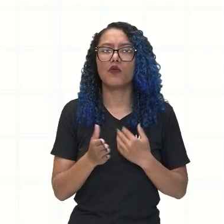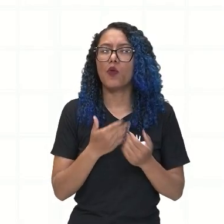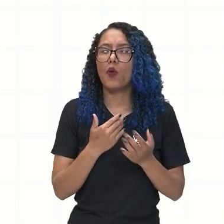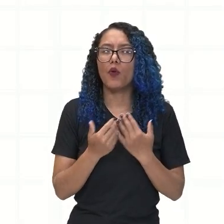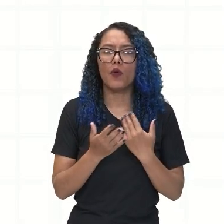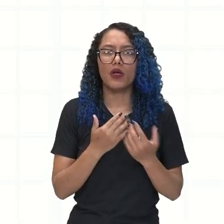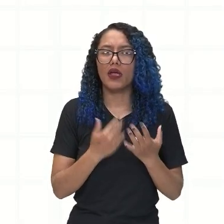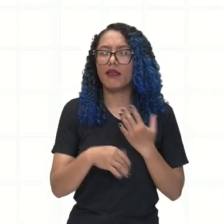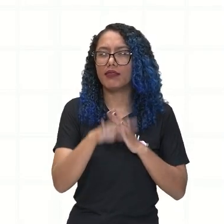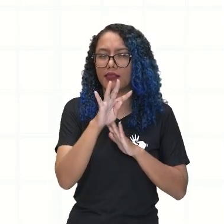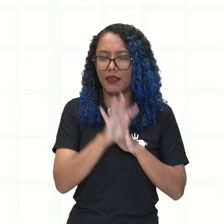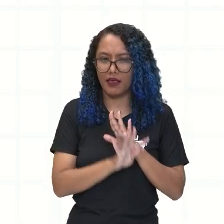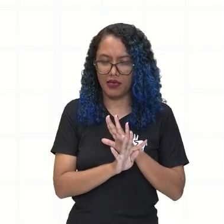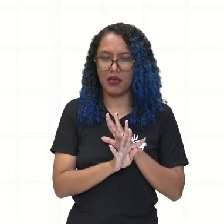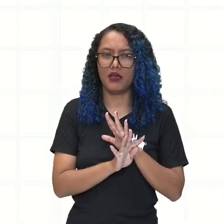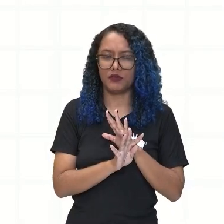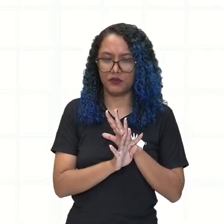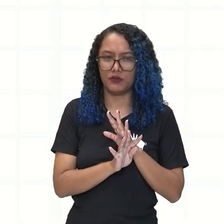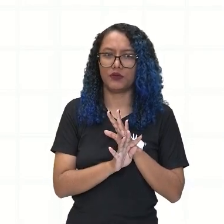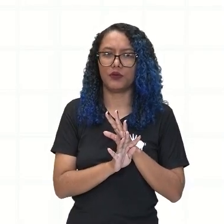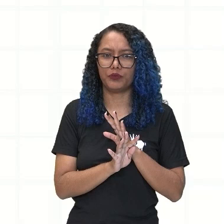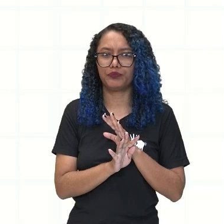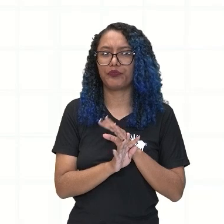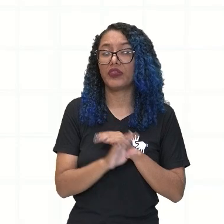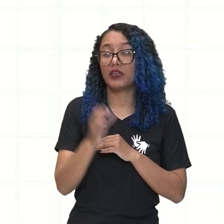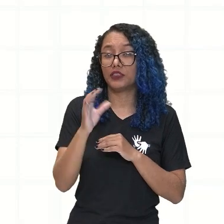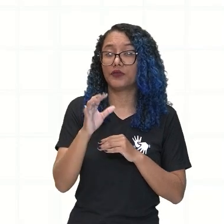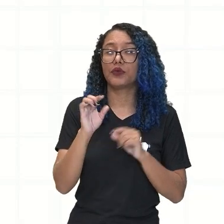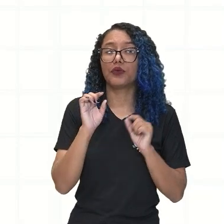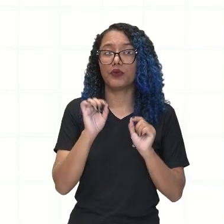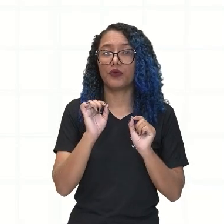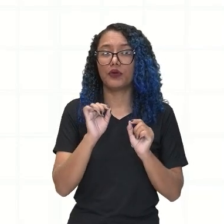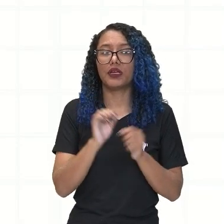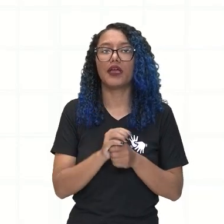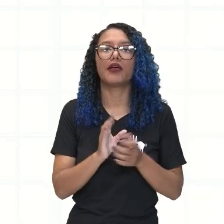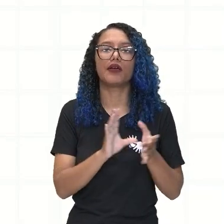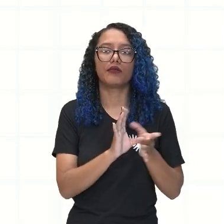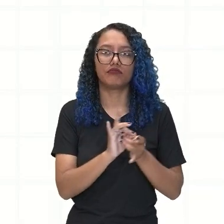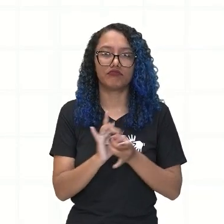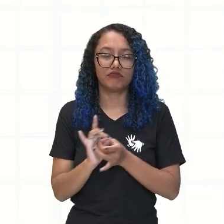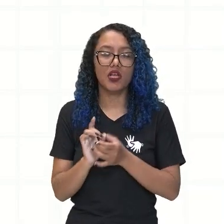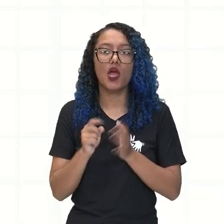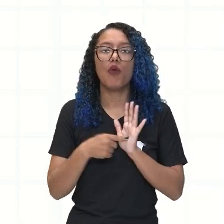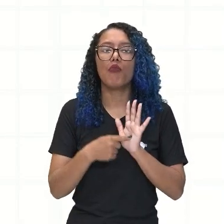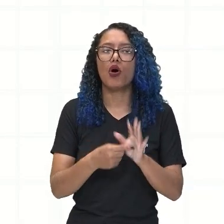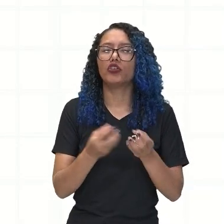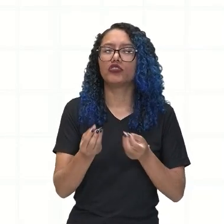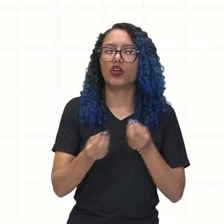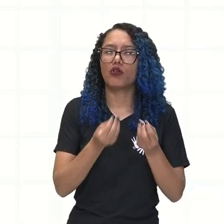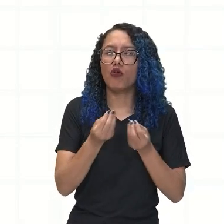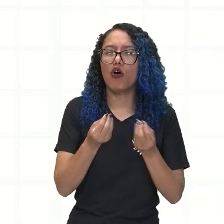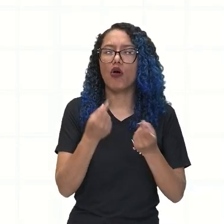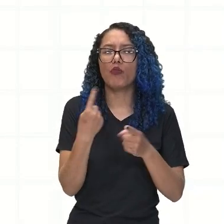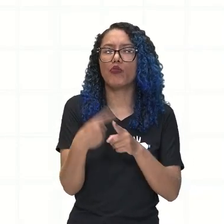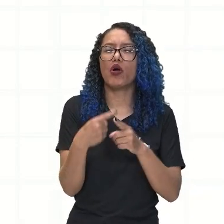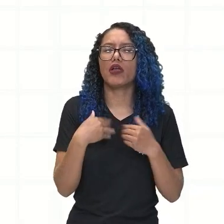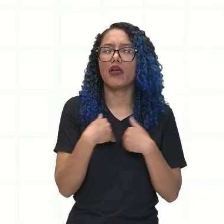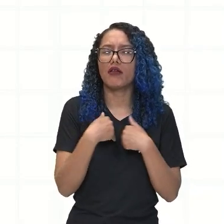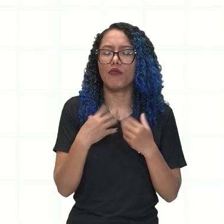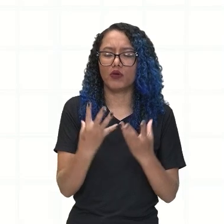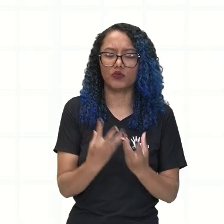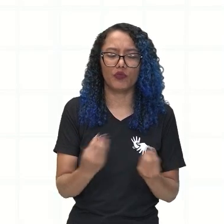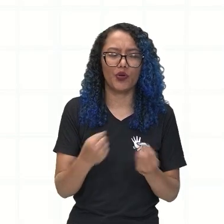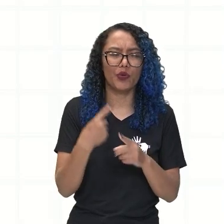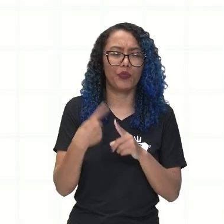Ele indica o local, ele indica como eles foram extintos, por que os animais foram extintos,